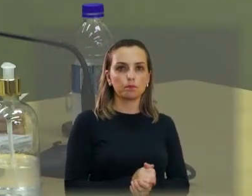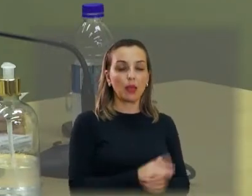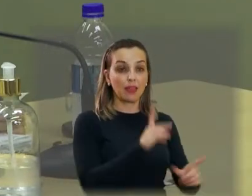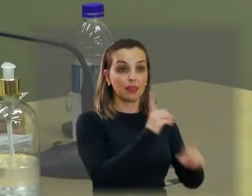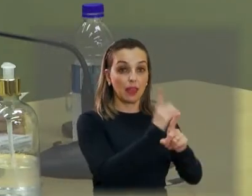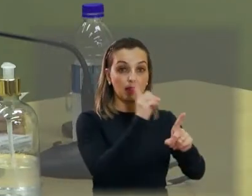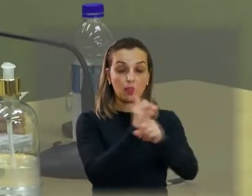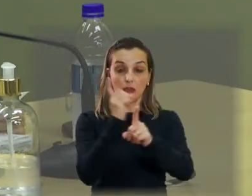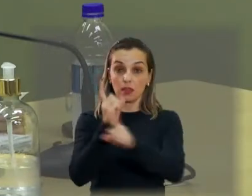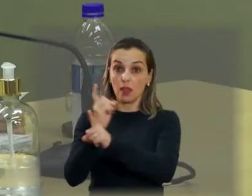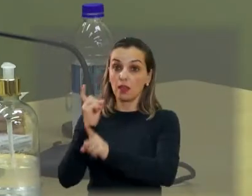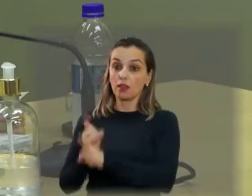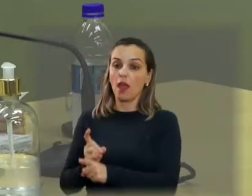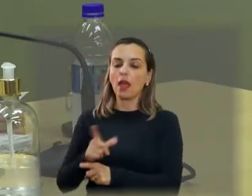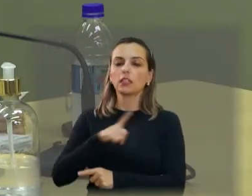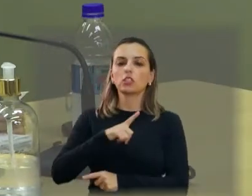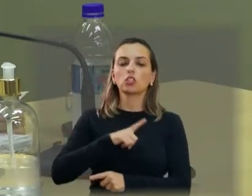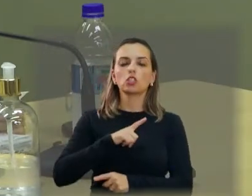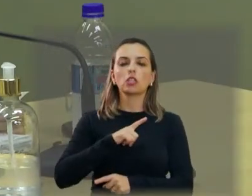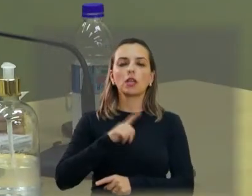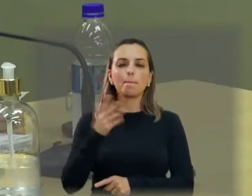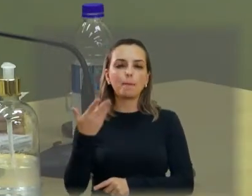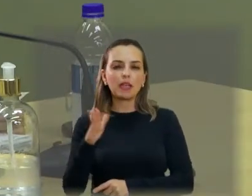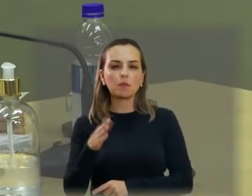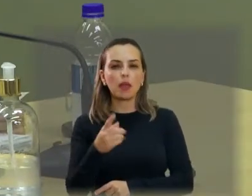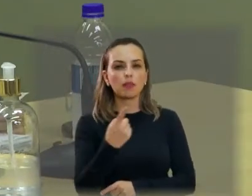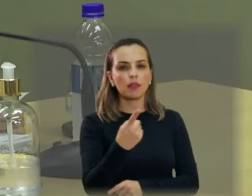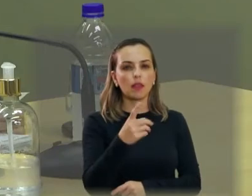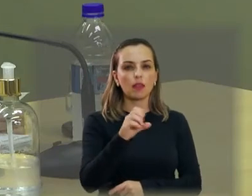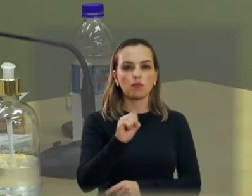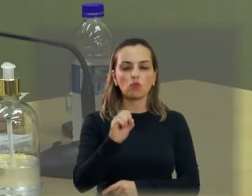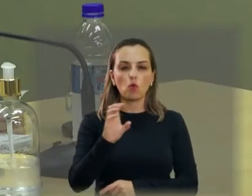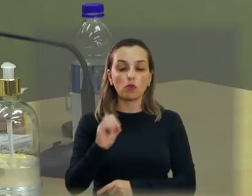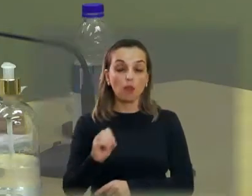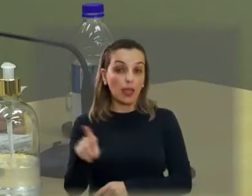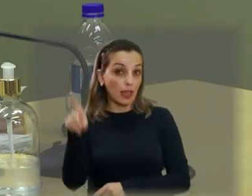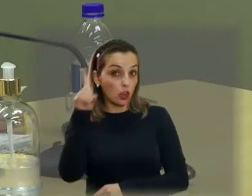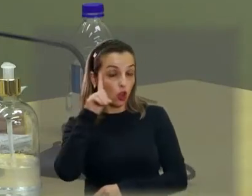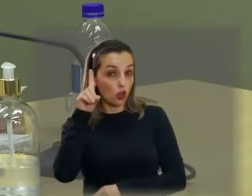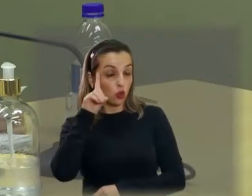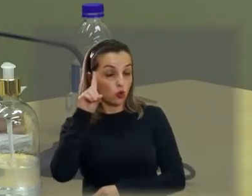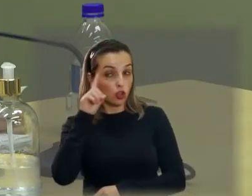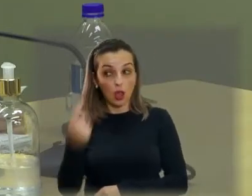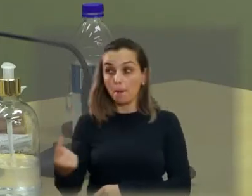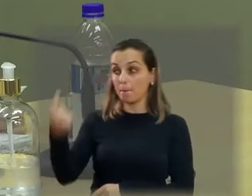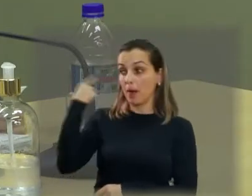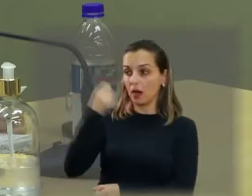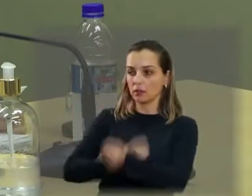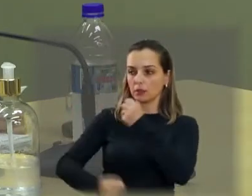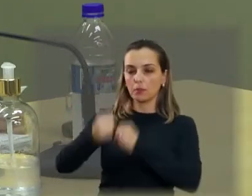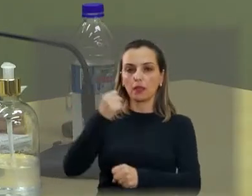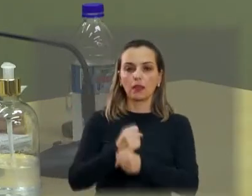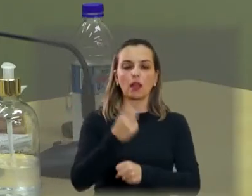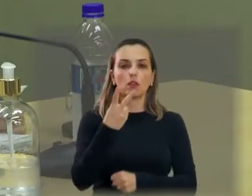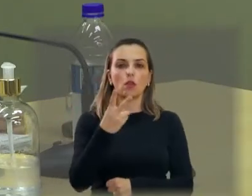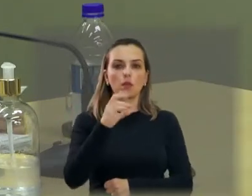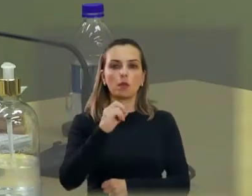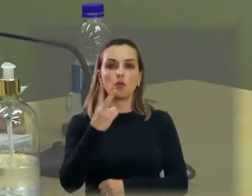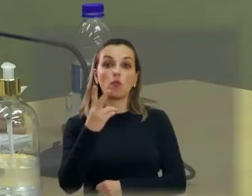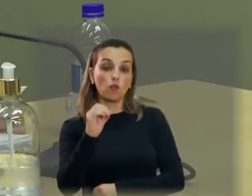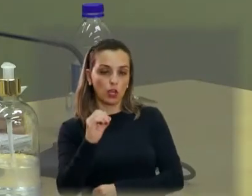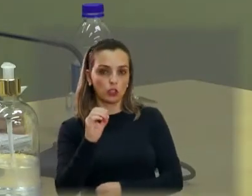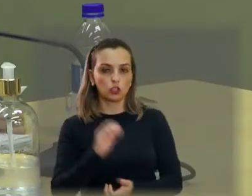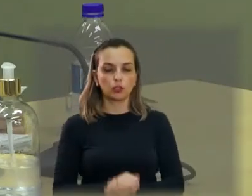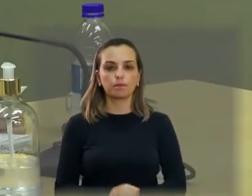atendimentos, a gente tinha uma média de 180 atendimentos diários em 2020. No final